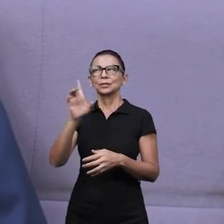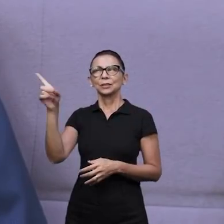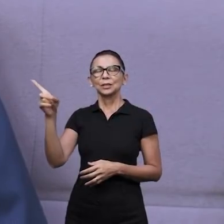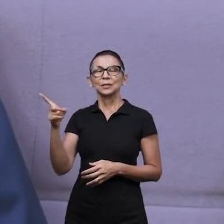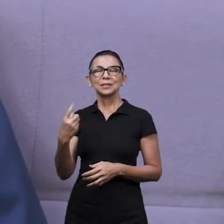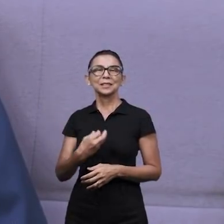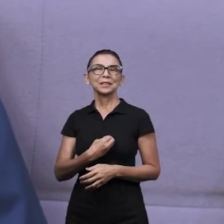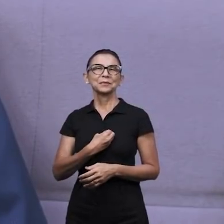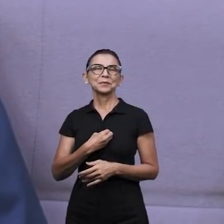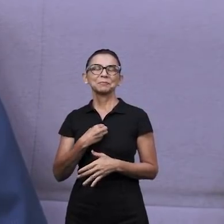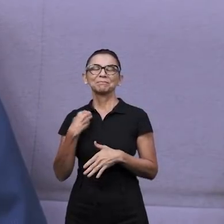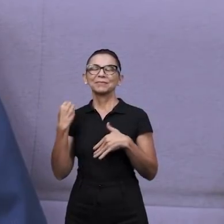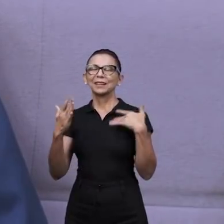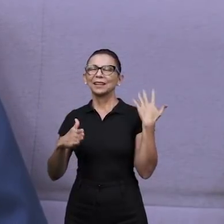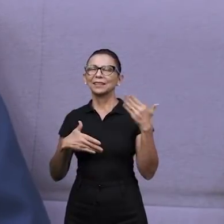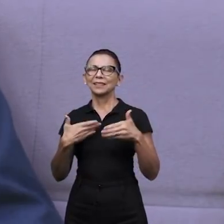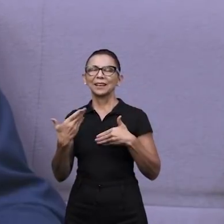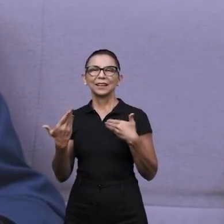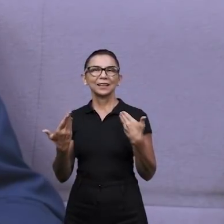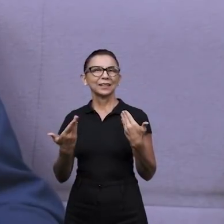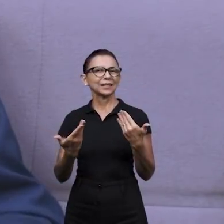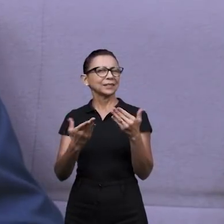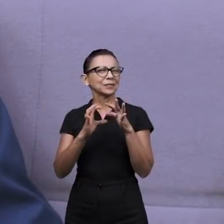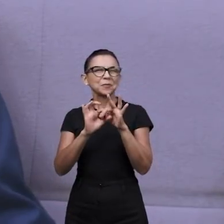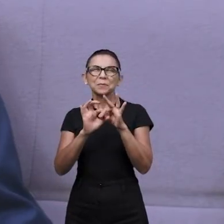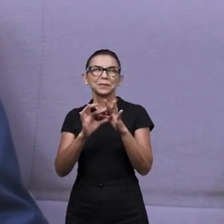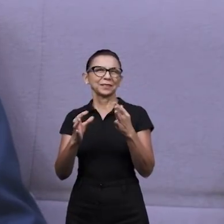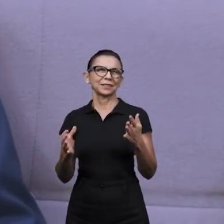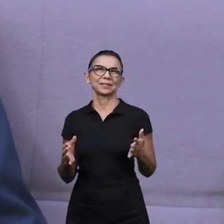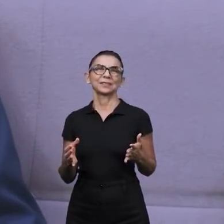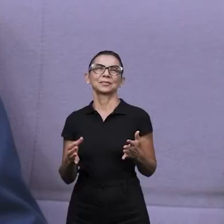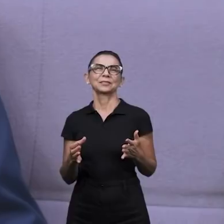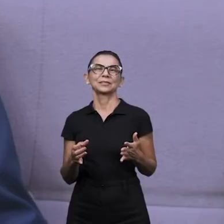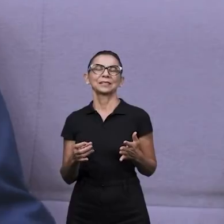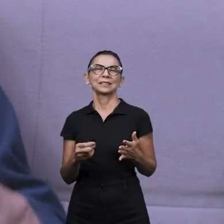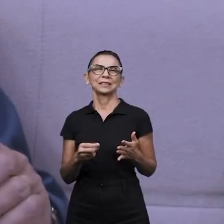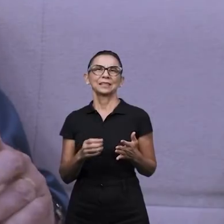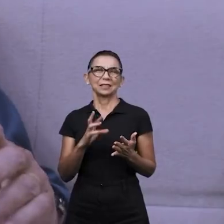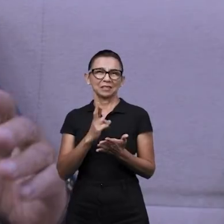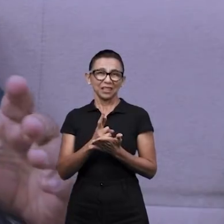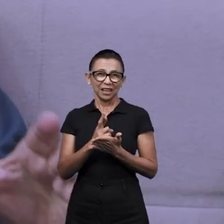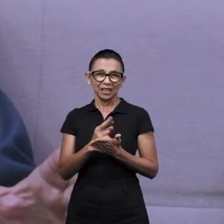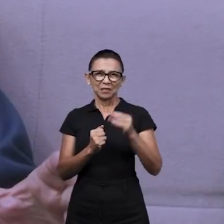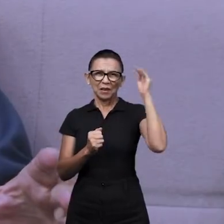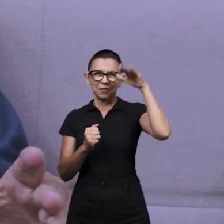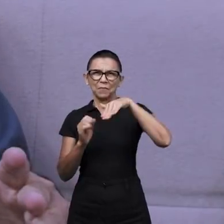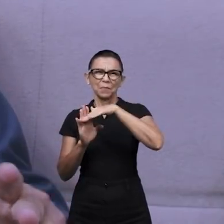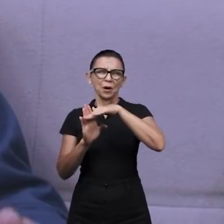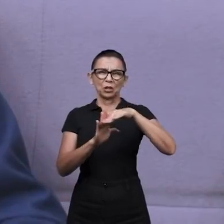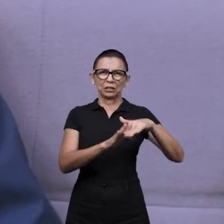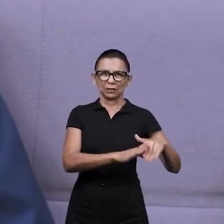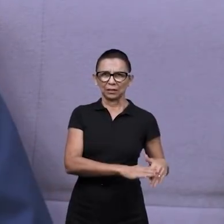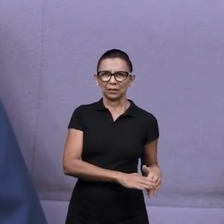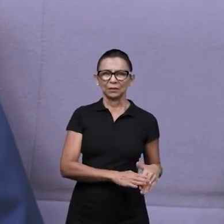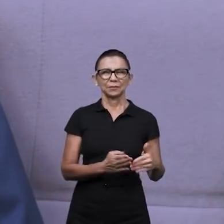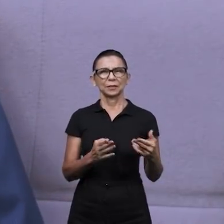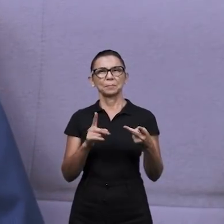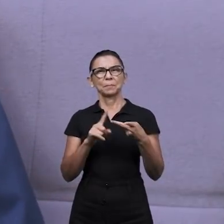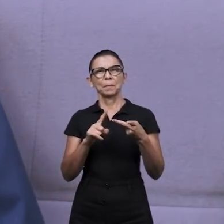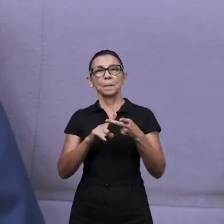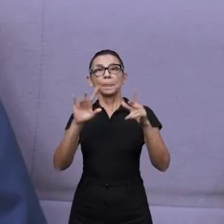concedidas pelo Espírito Santo, recebe livramentos, tem a família alcançada,